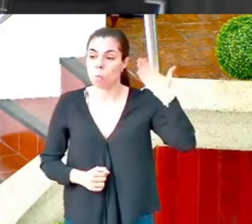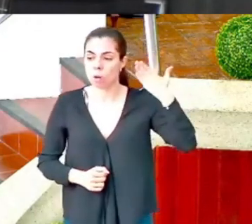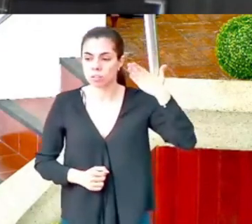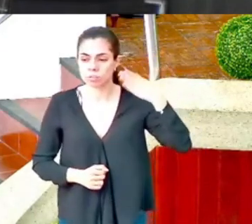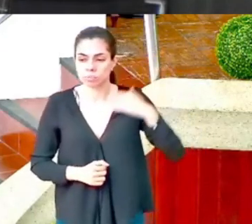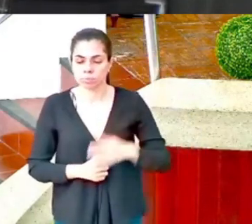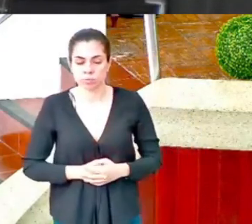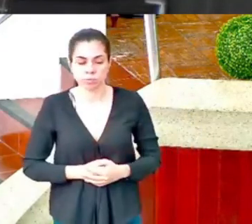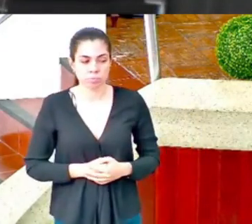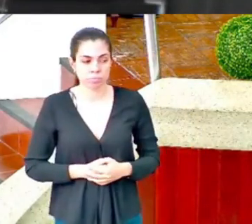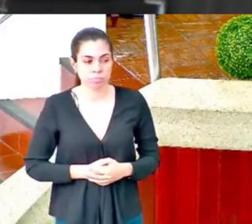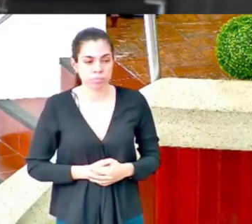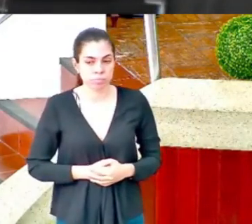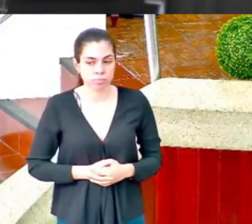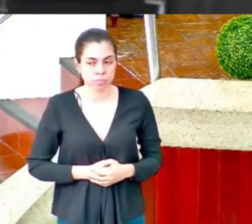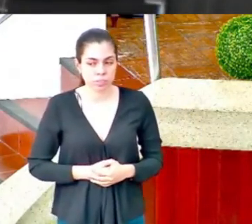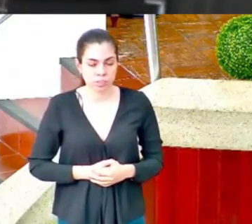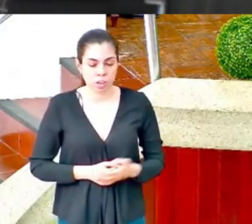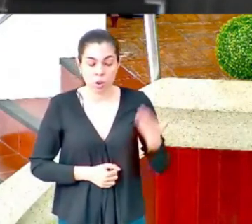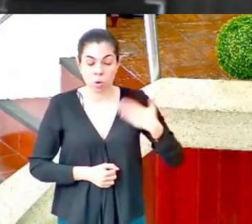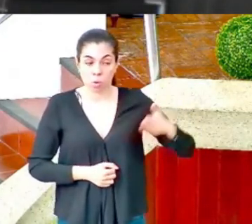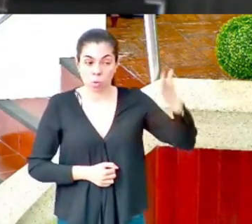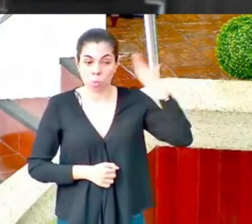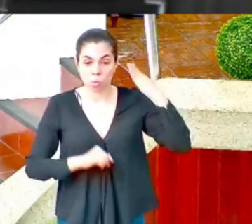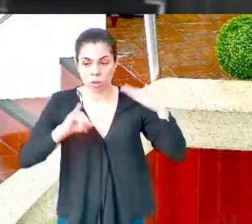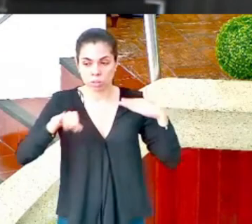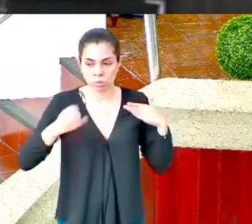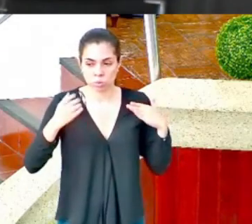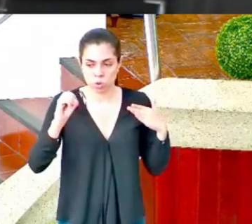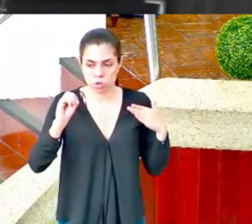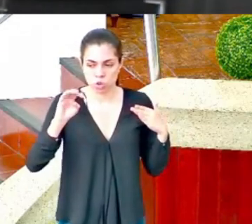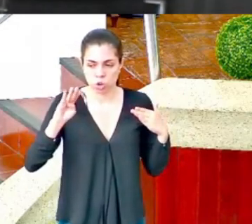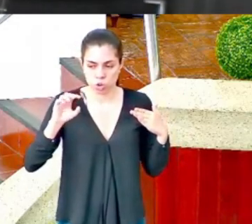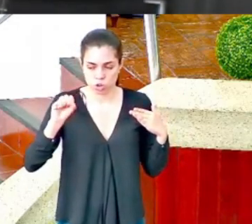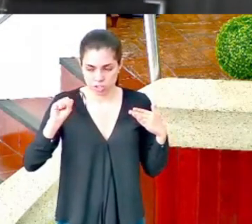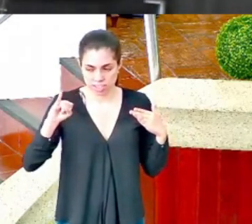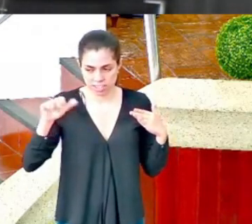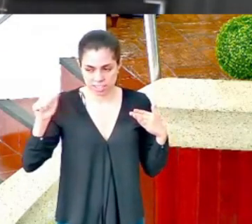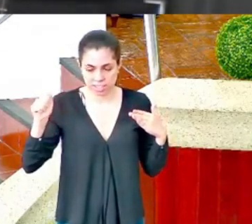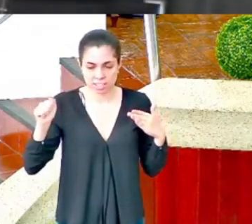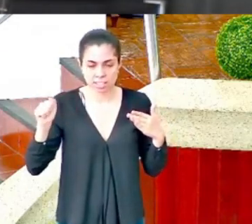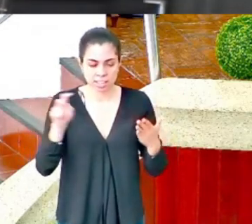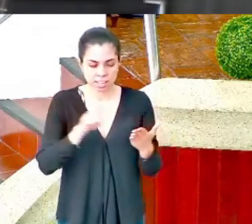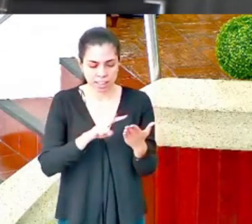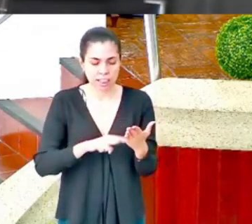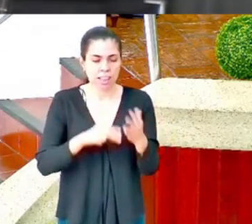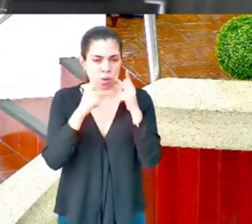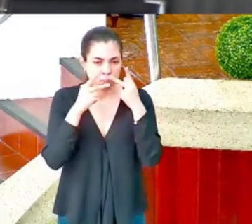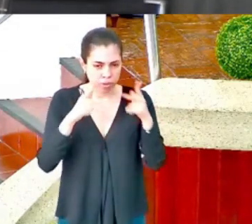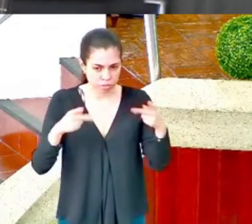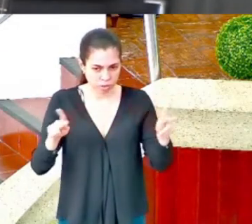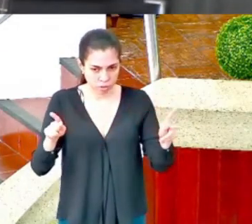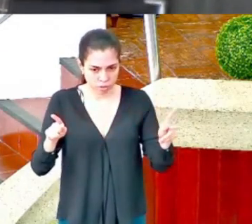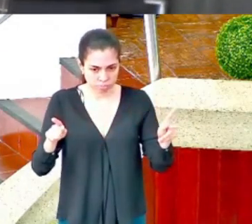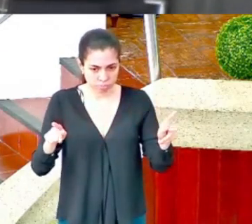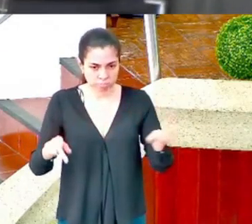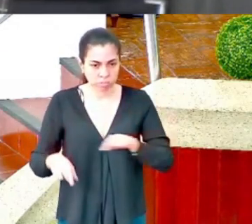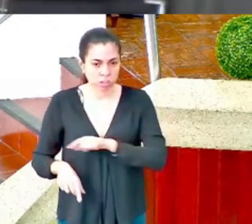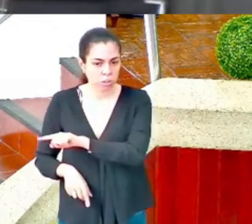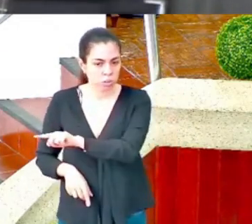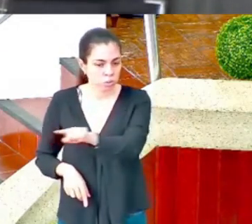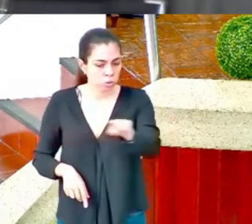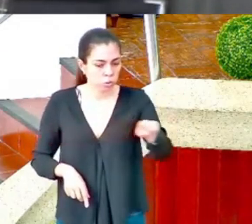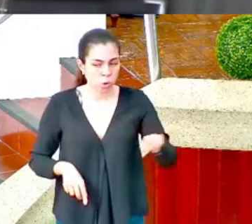E todo o povo anuiu a esta aliança. Você sabe o que seria, o que foi anuir a esta aliança nesse momento?